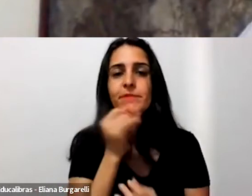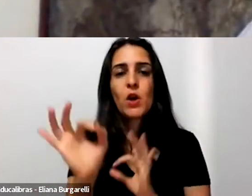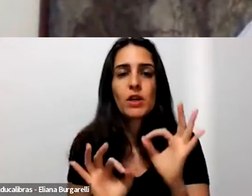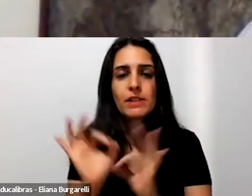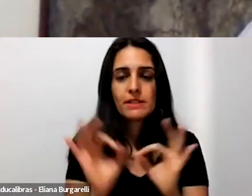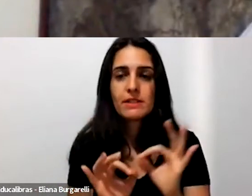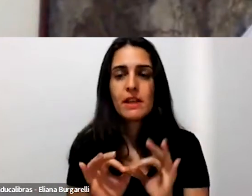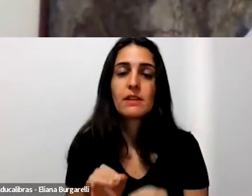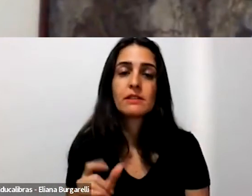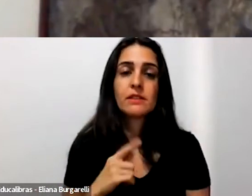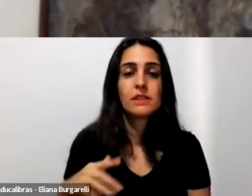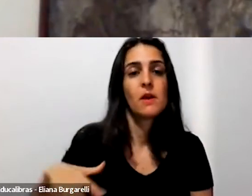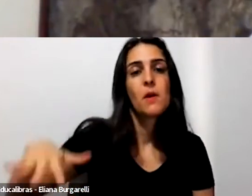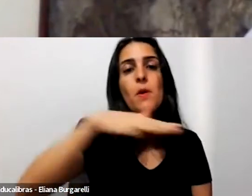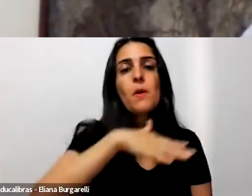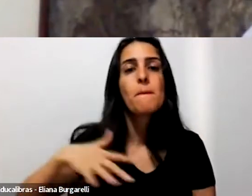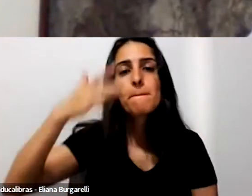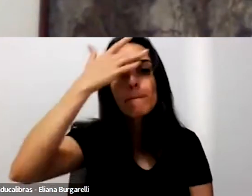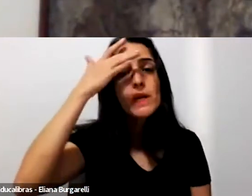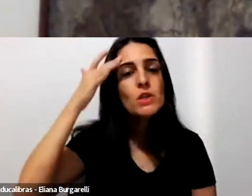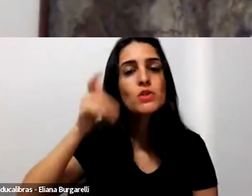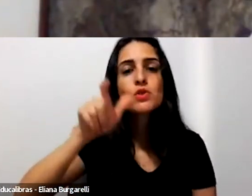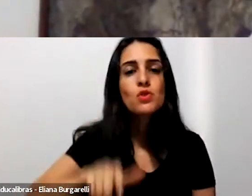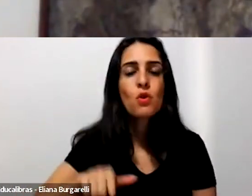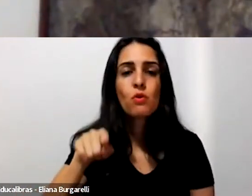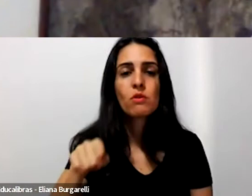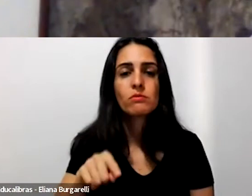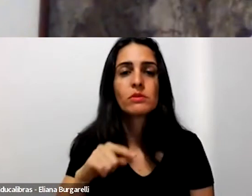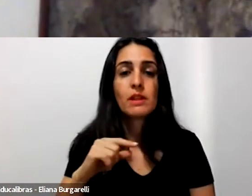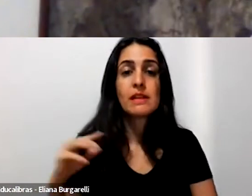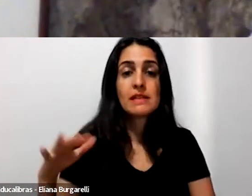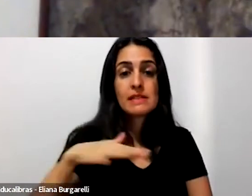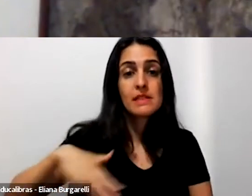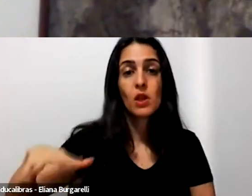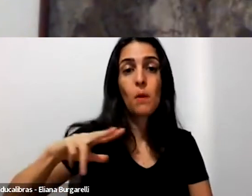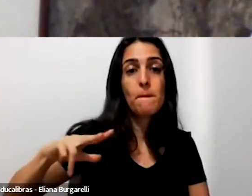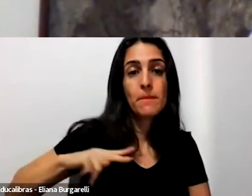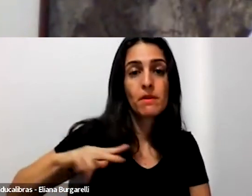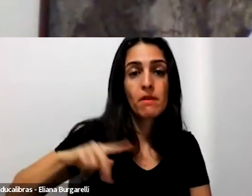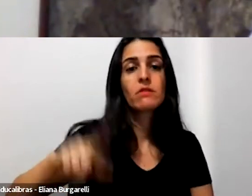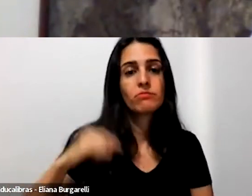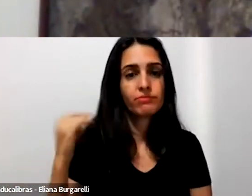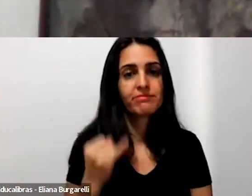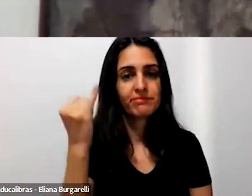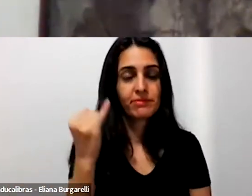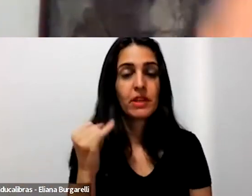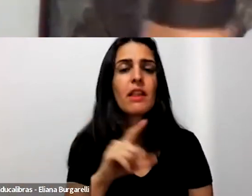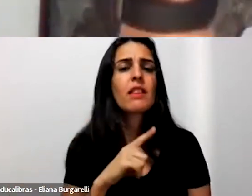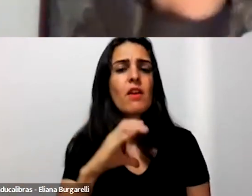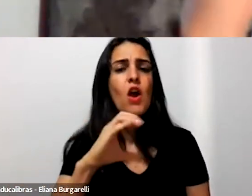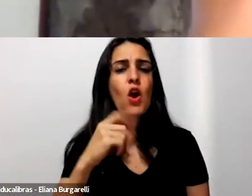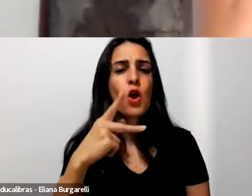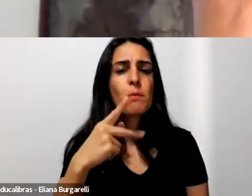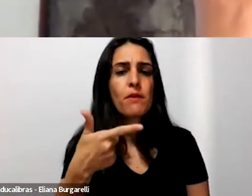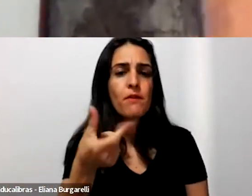não atores públicos, tem um papel expressivo, e o setor privado também. Isso foi muito bem mostrado na COP26, a qualidade